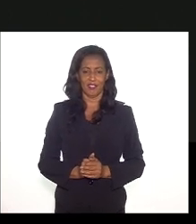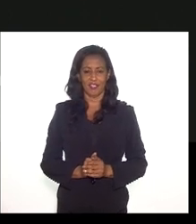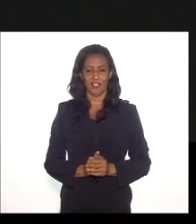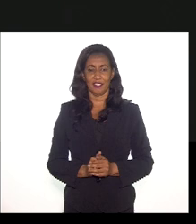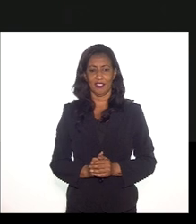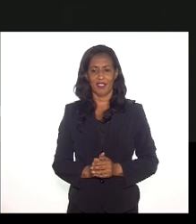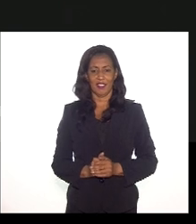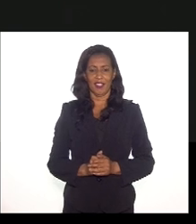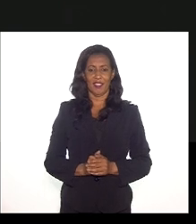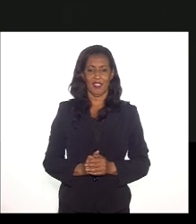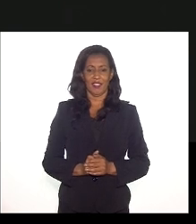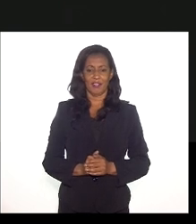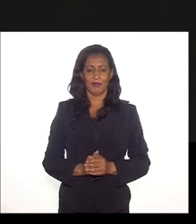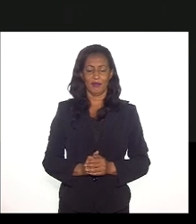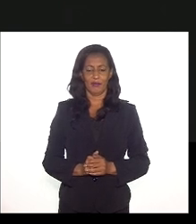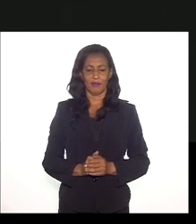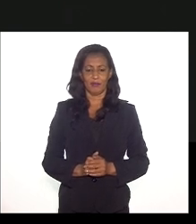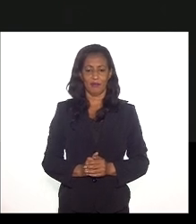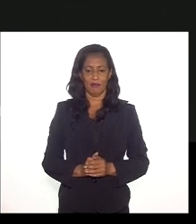pauta.